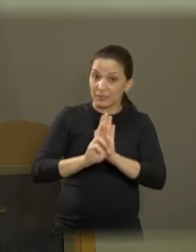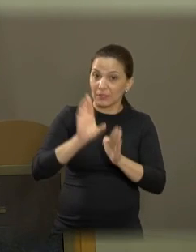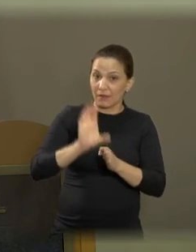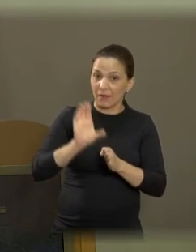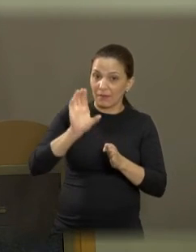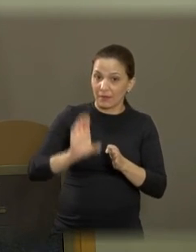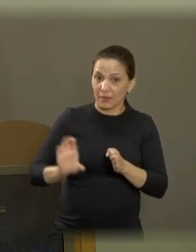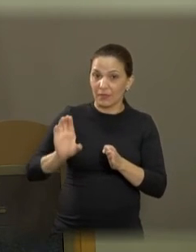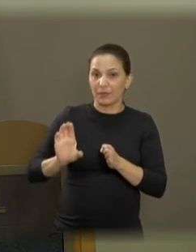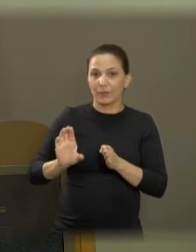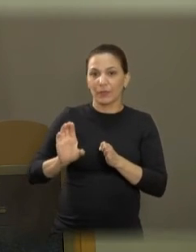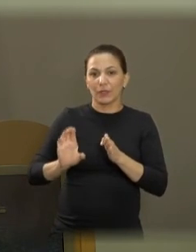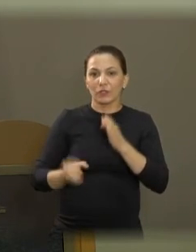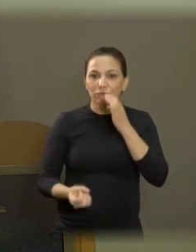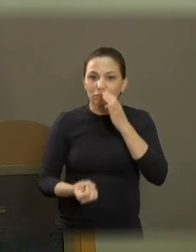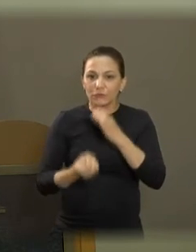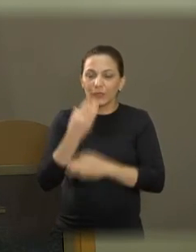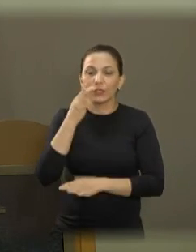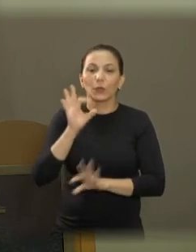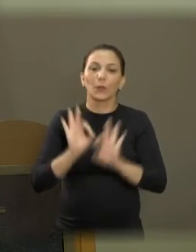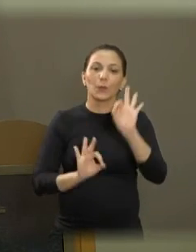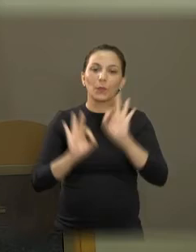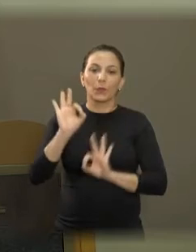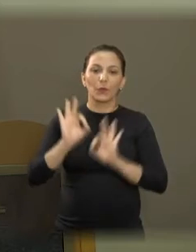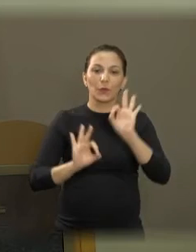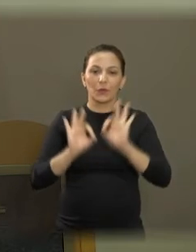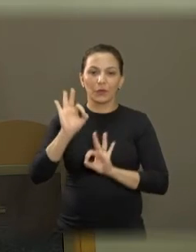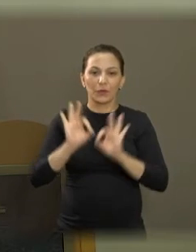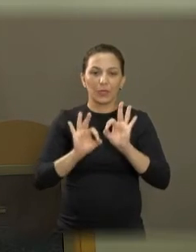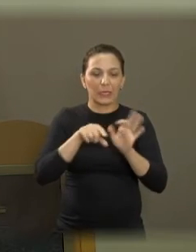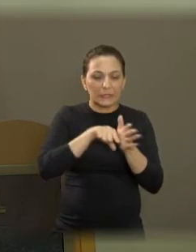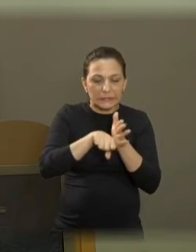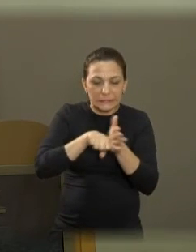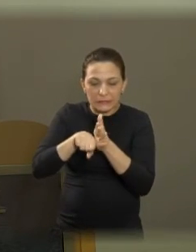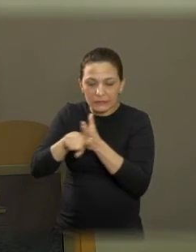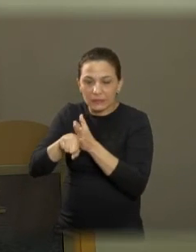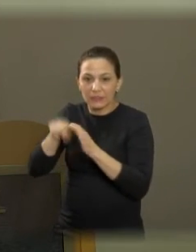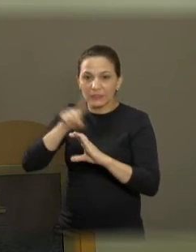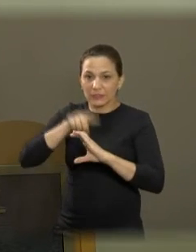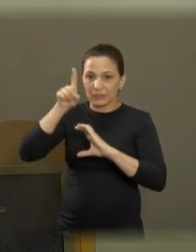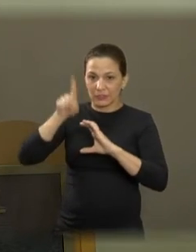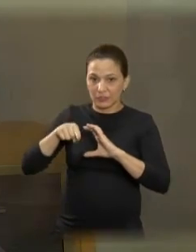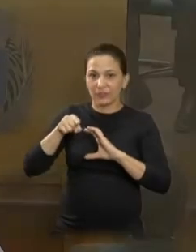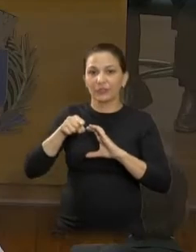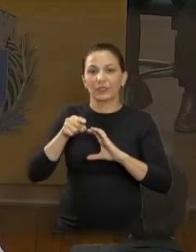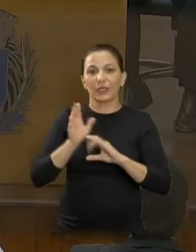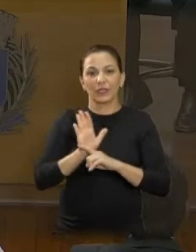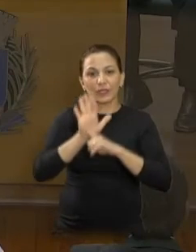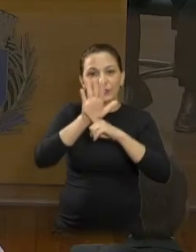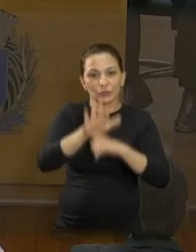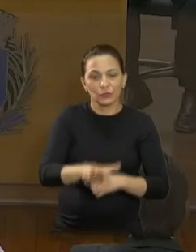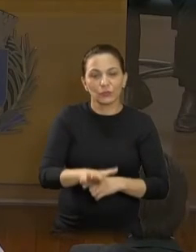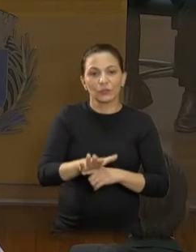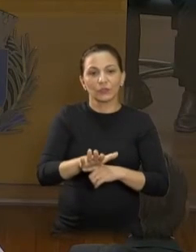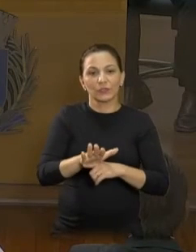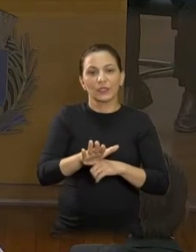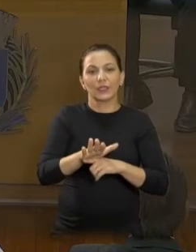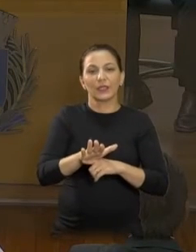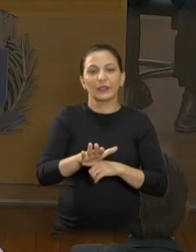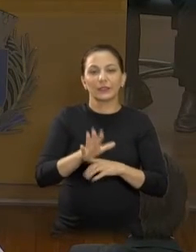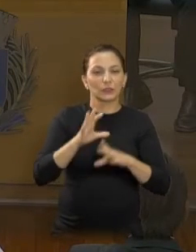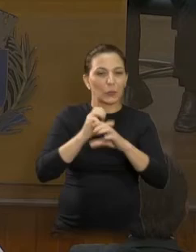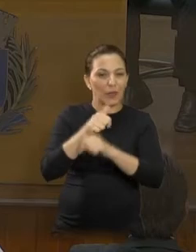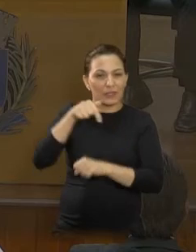Câmara Municipal no lançamento do programa Expedições Científicas e Assistenciais, que vai atender cerca de